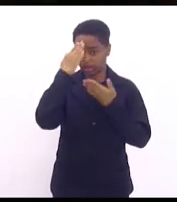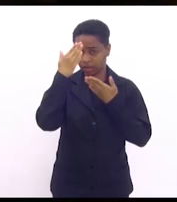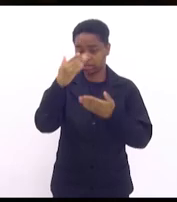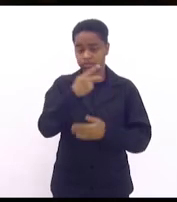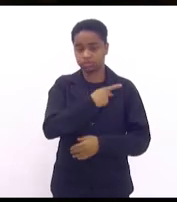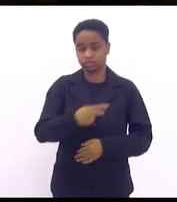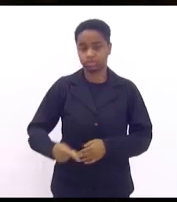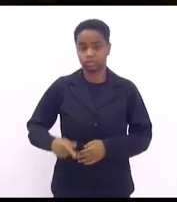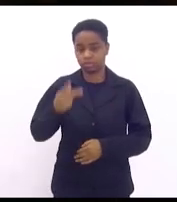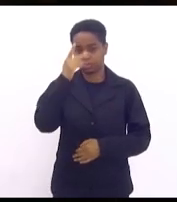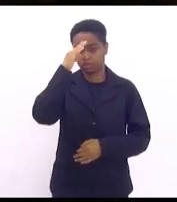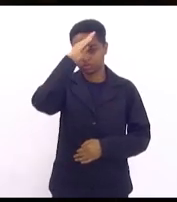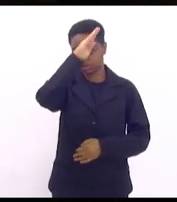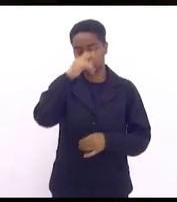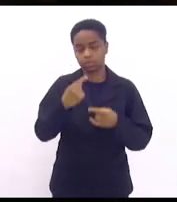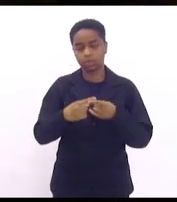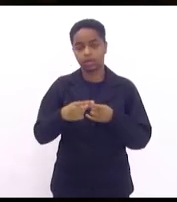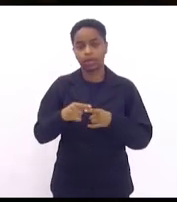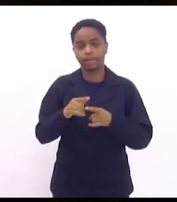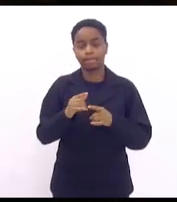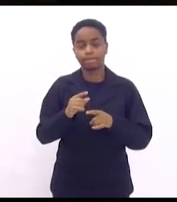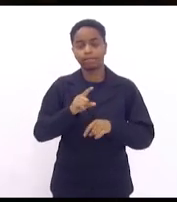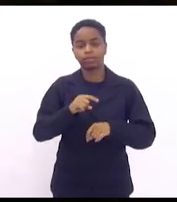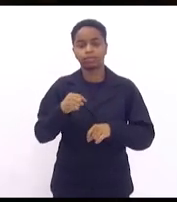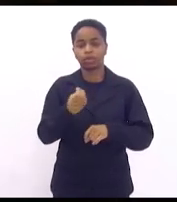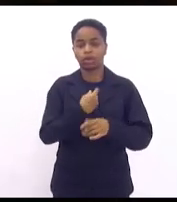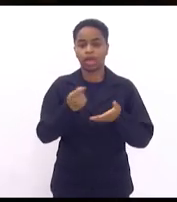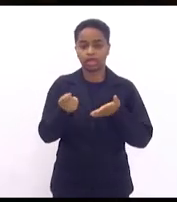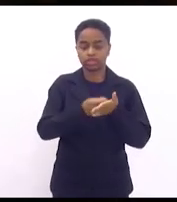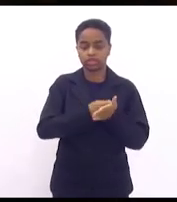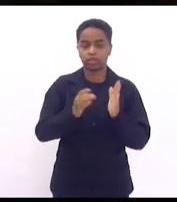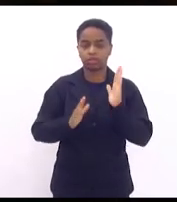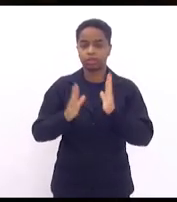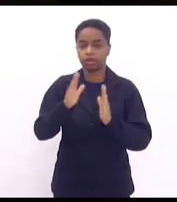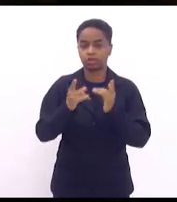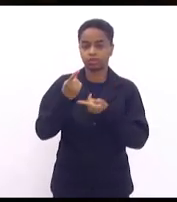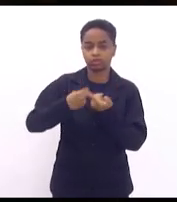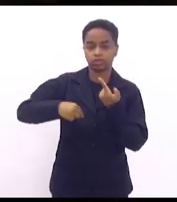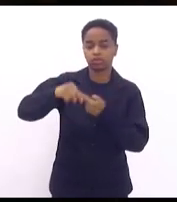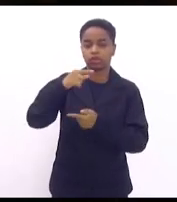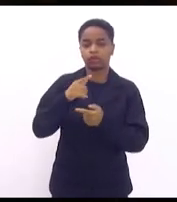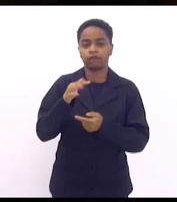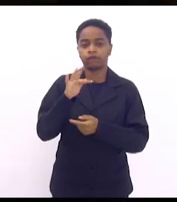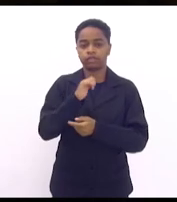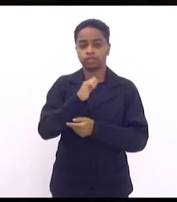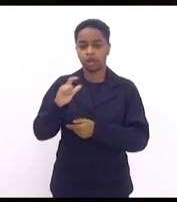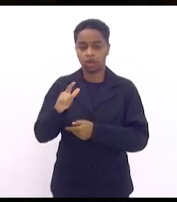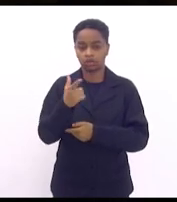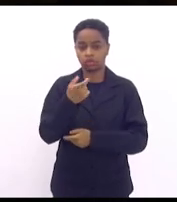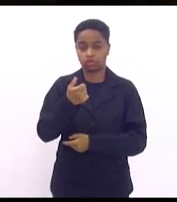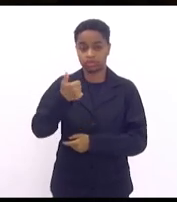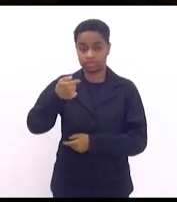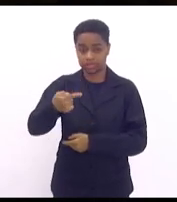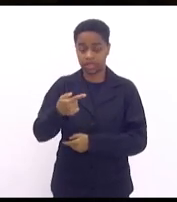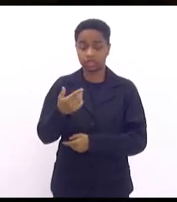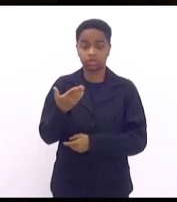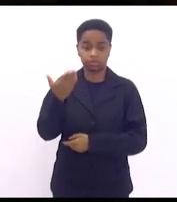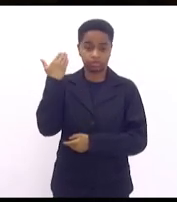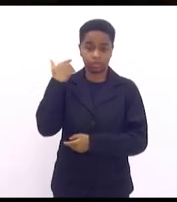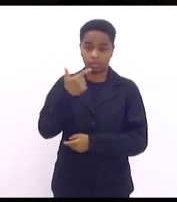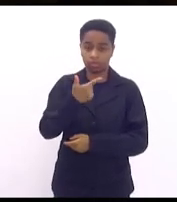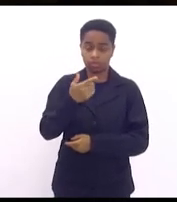Bolsonaro, porque quando foi assinado o regime de recuperação fiscal em 2017, que o Bolsonaro nem presidente